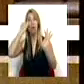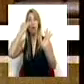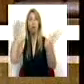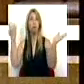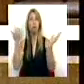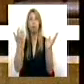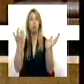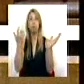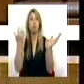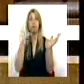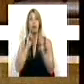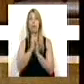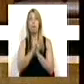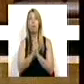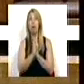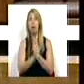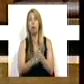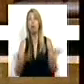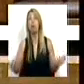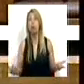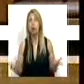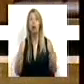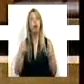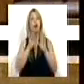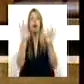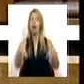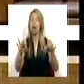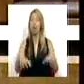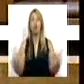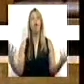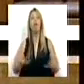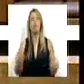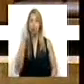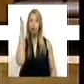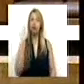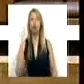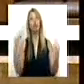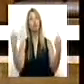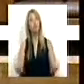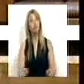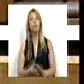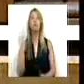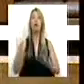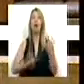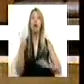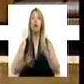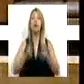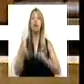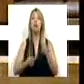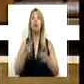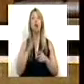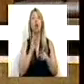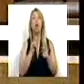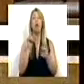sua regularização. Isso acabou e é da mais elementar justiça. Avaliação das rendas atribuídas